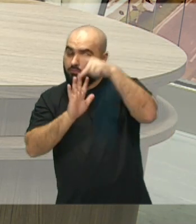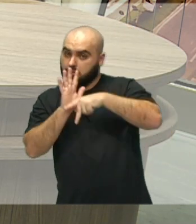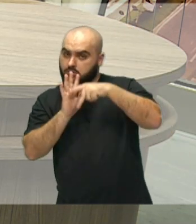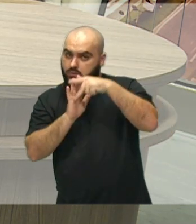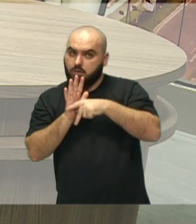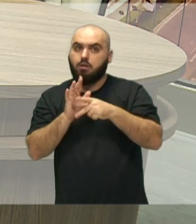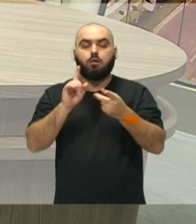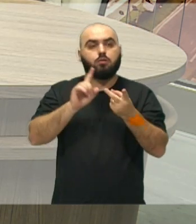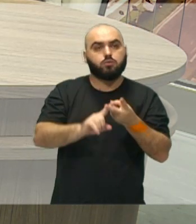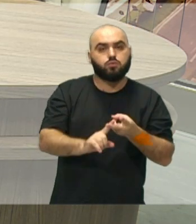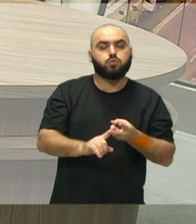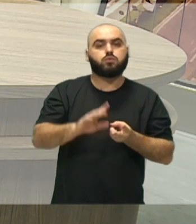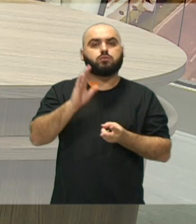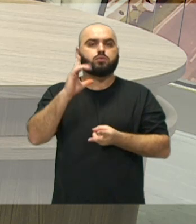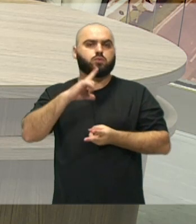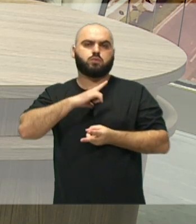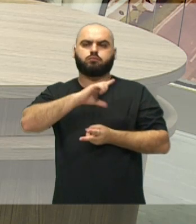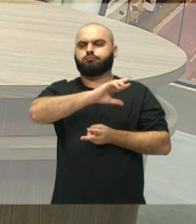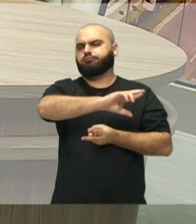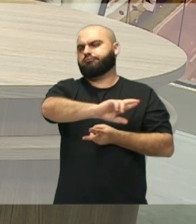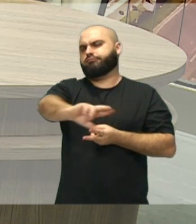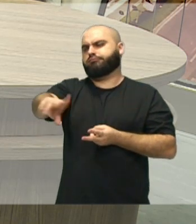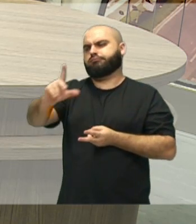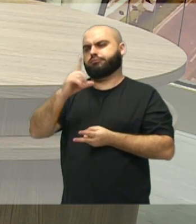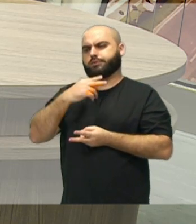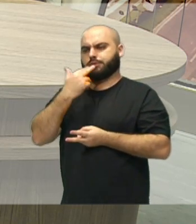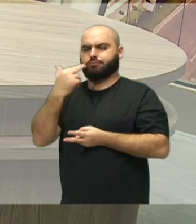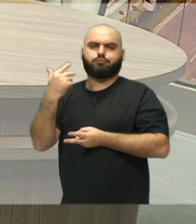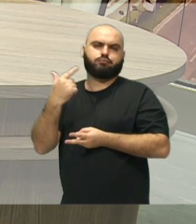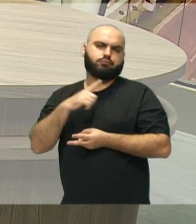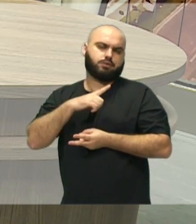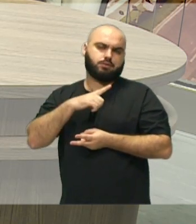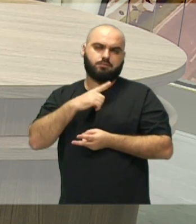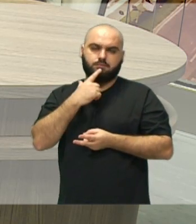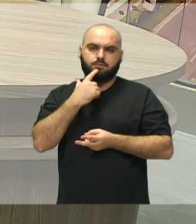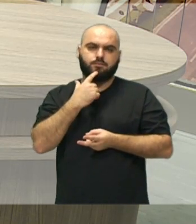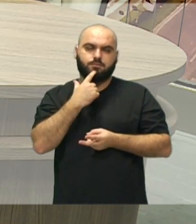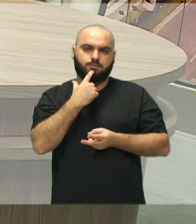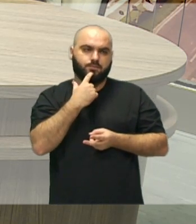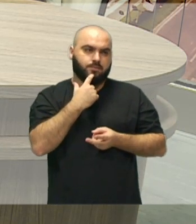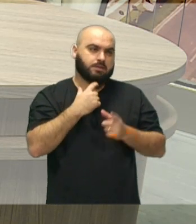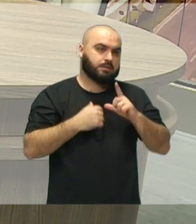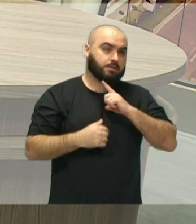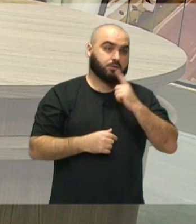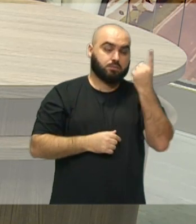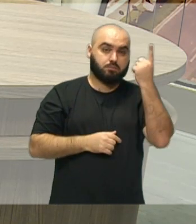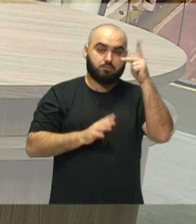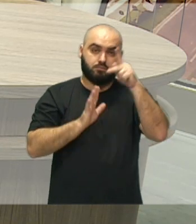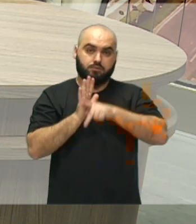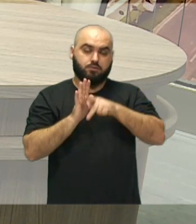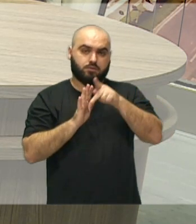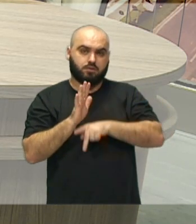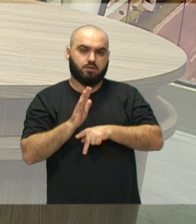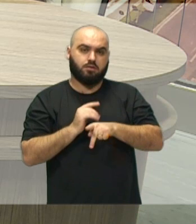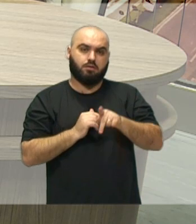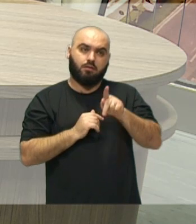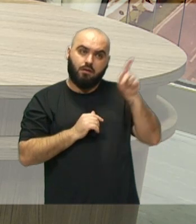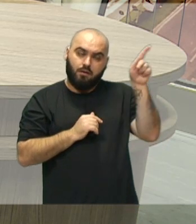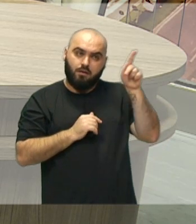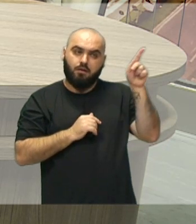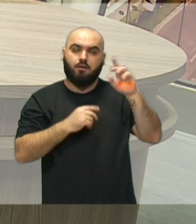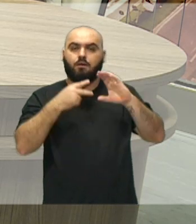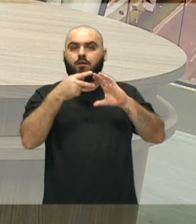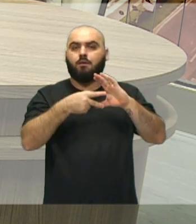enfim, projeto tem para todo lado, de todo jeito, né? Alguns projetos, inclusive lá na Câmara, de pessoas